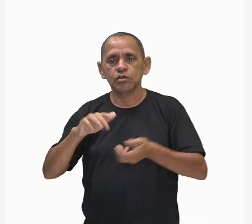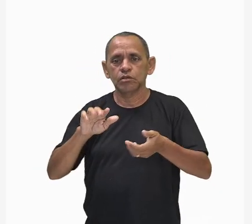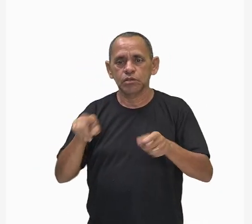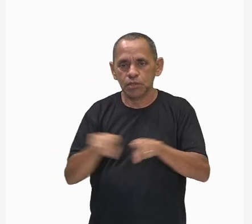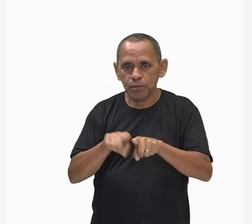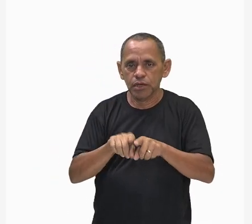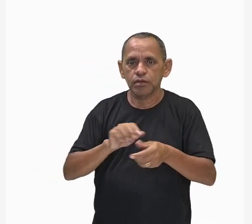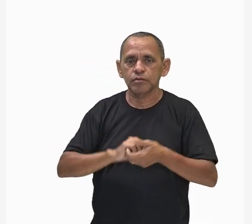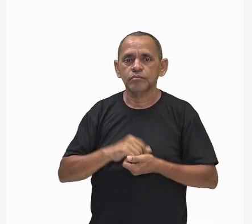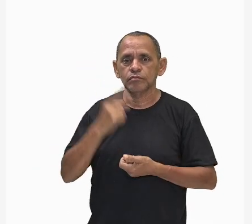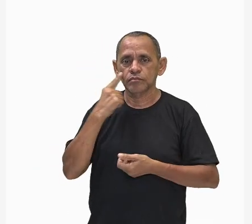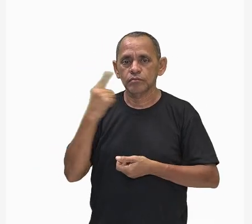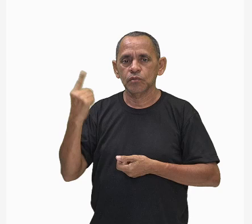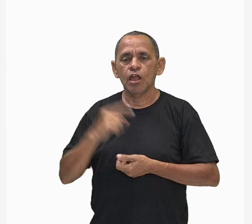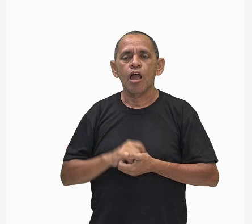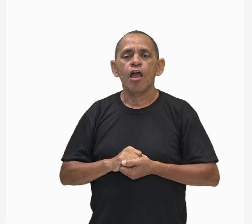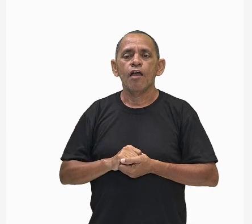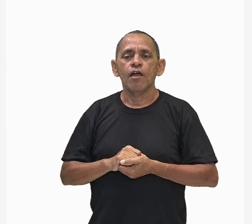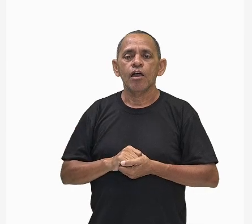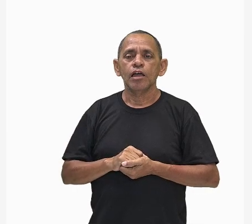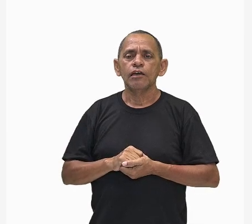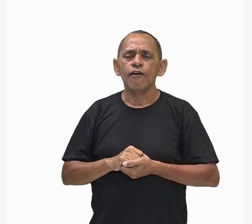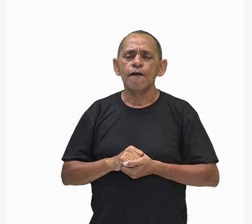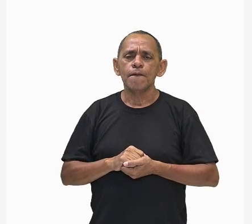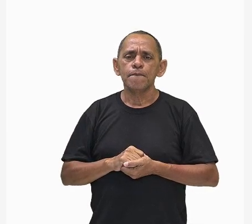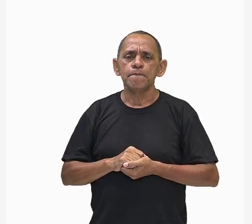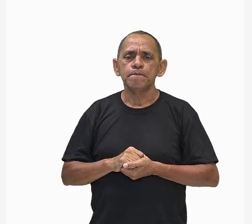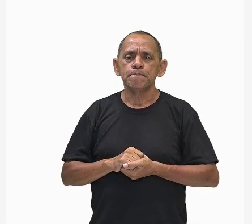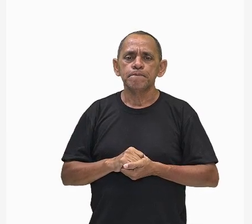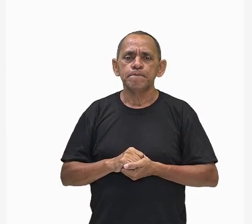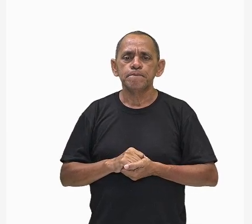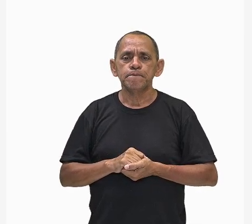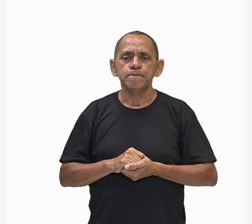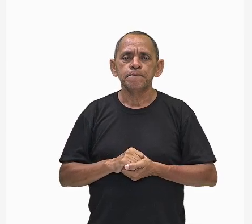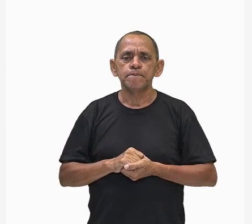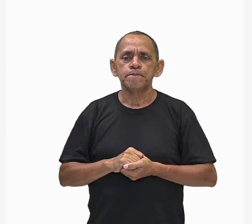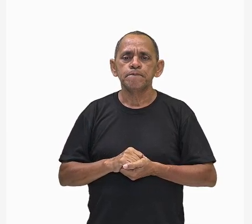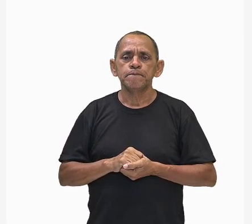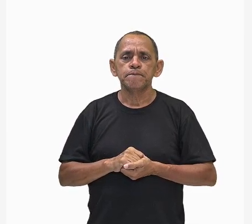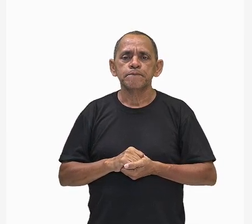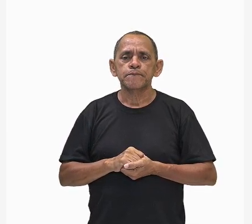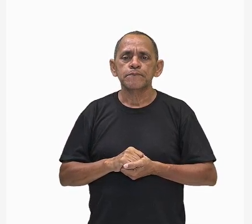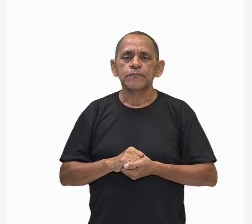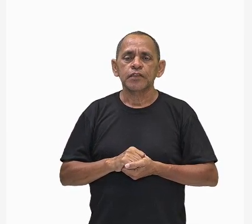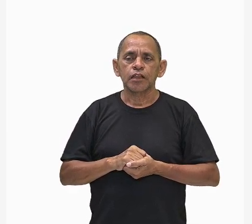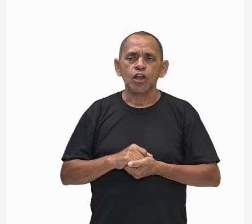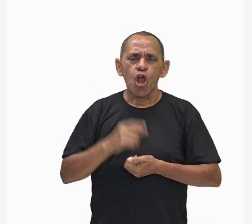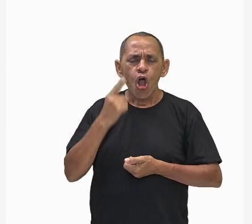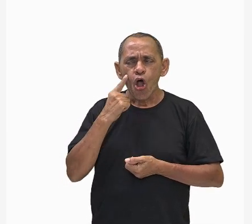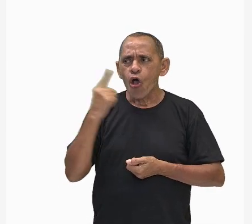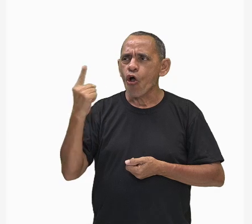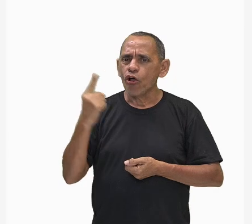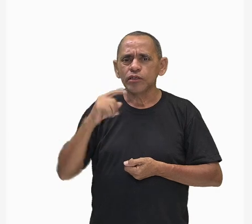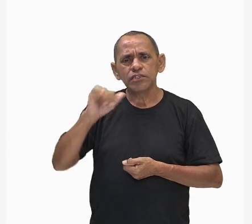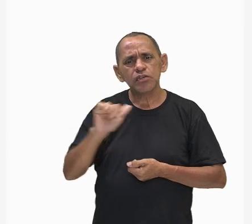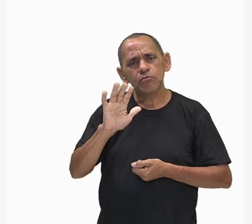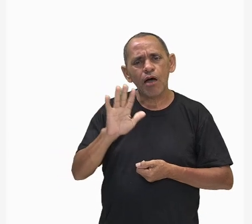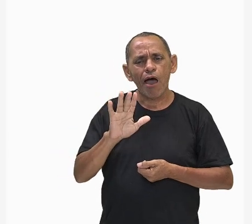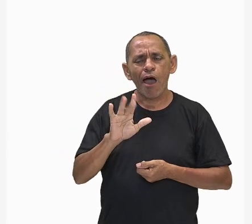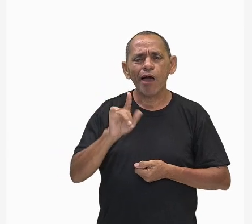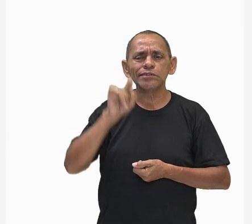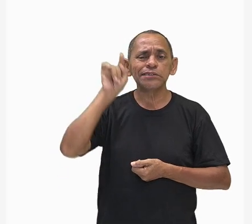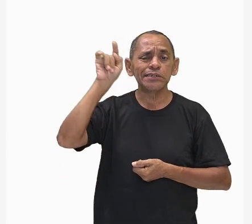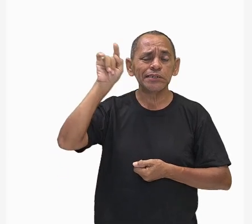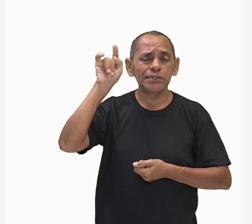cartela. Vamos lá, gente. Galera, essa imagem do grito do Ipiranga, tá? As imagens do